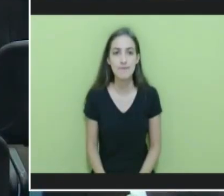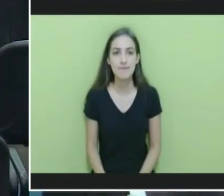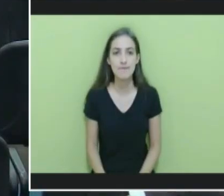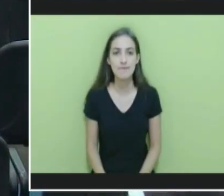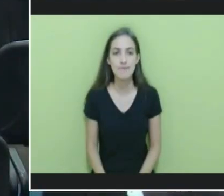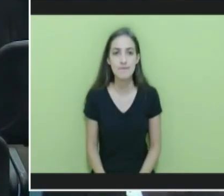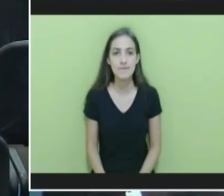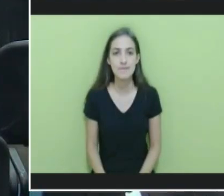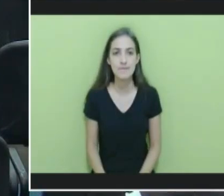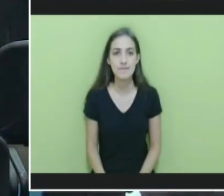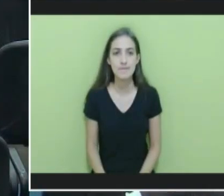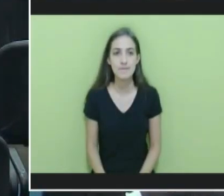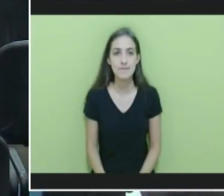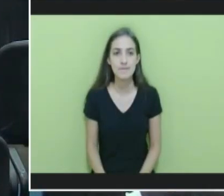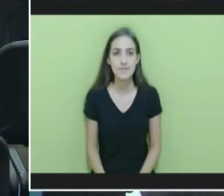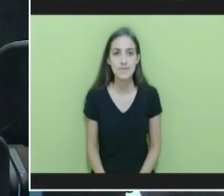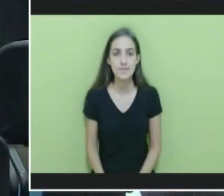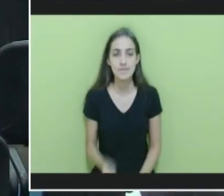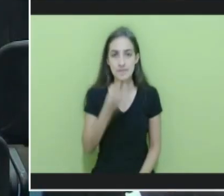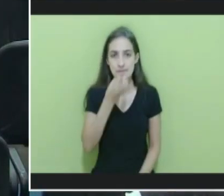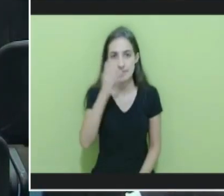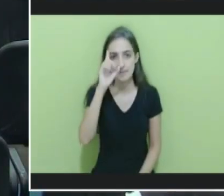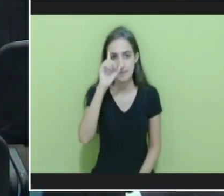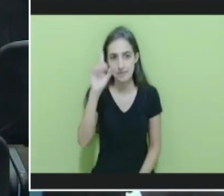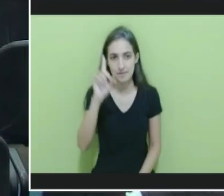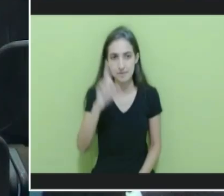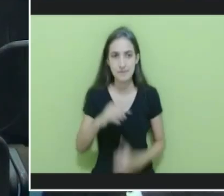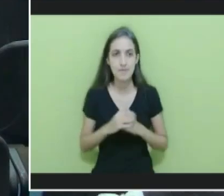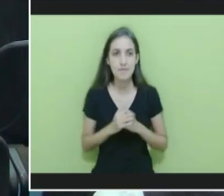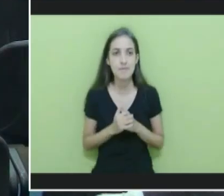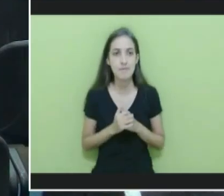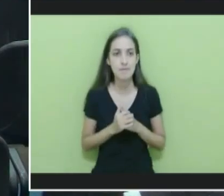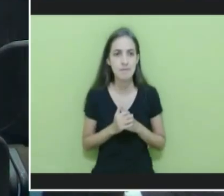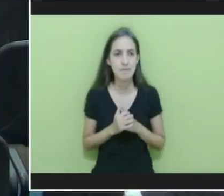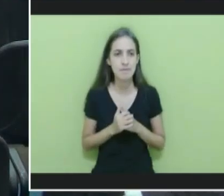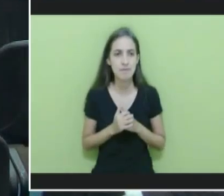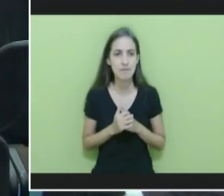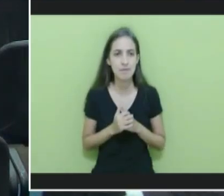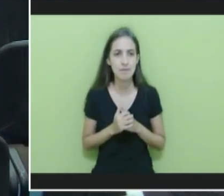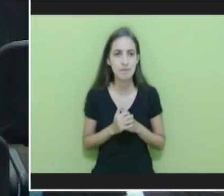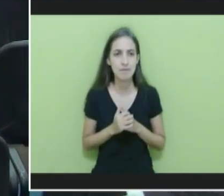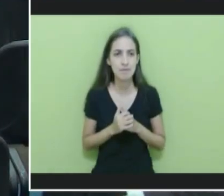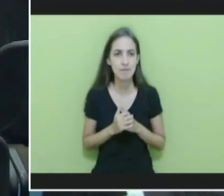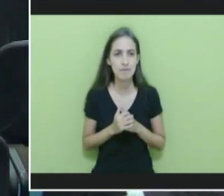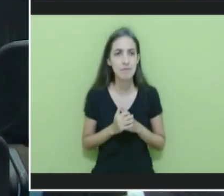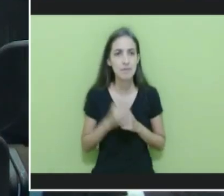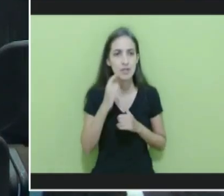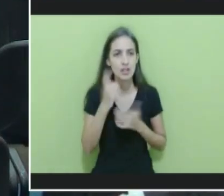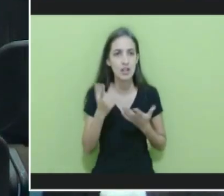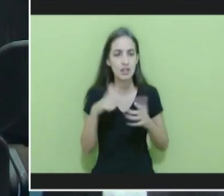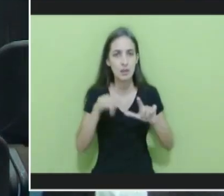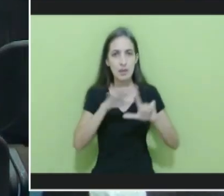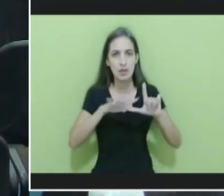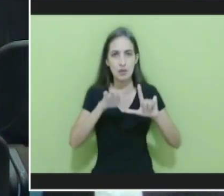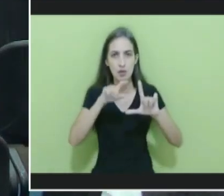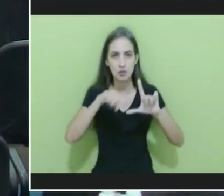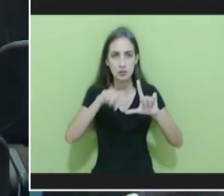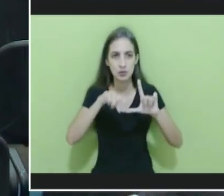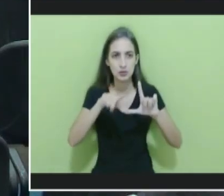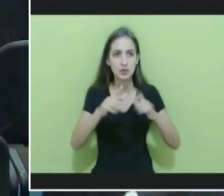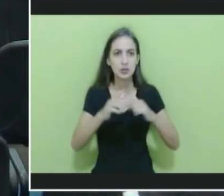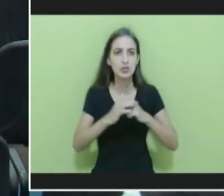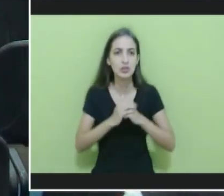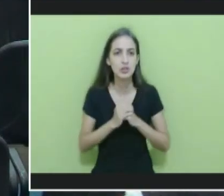Bom dia à população de Nova Vitória, que nos assiste pelas plataformas digitais dessa casa. Secretário